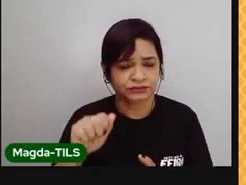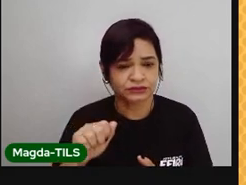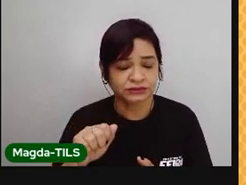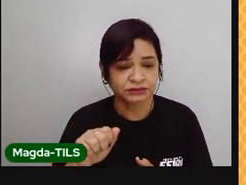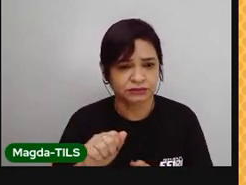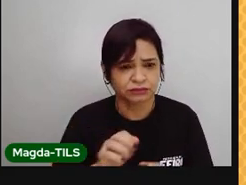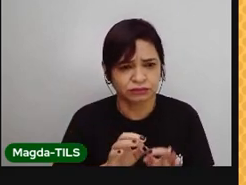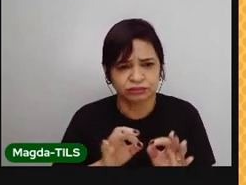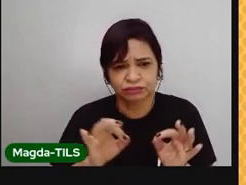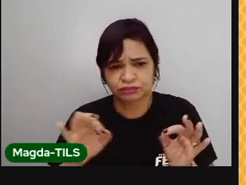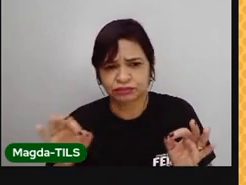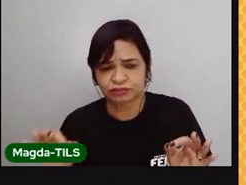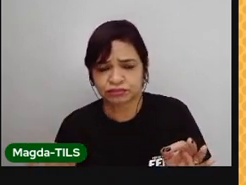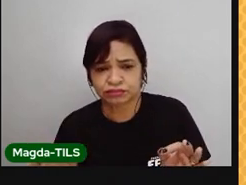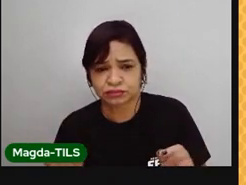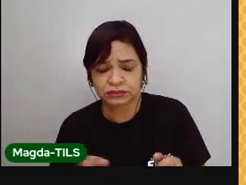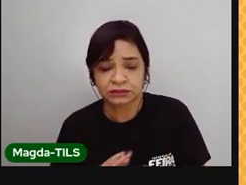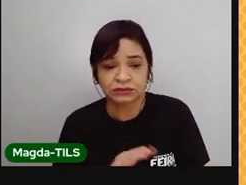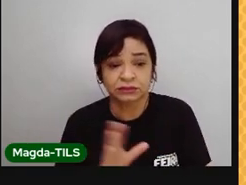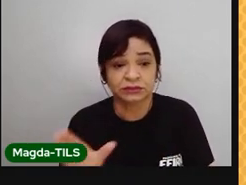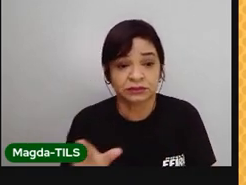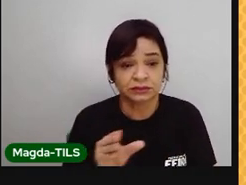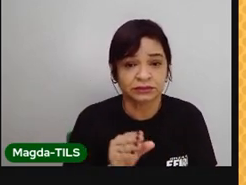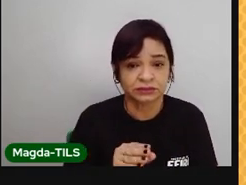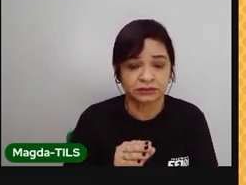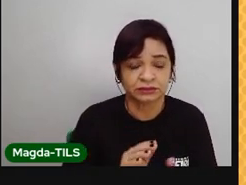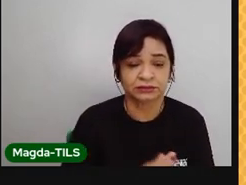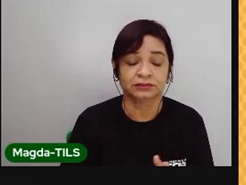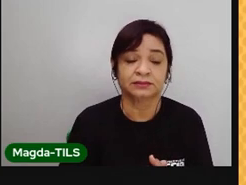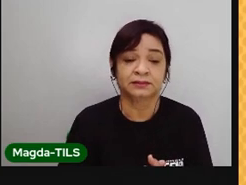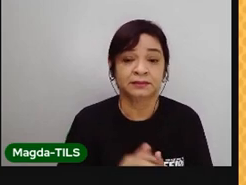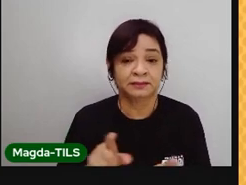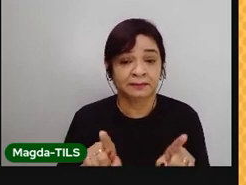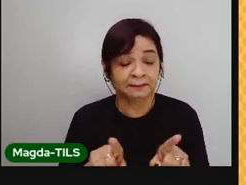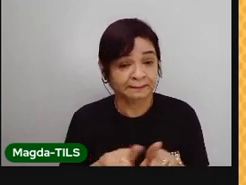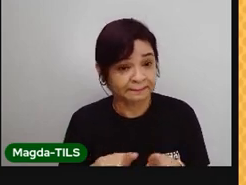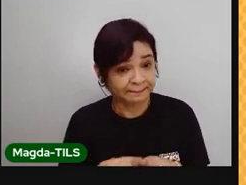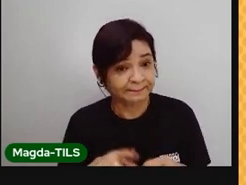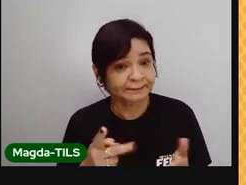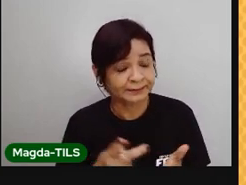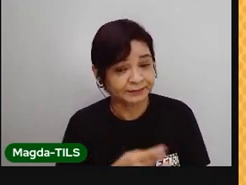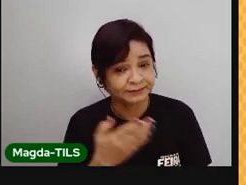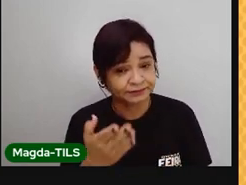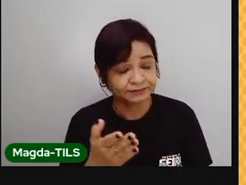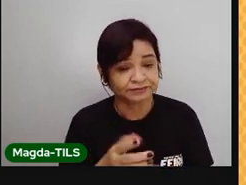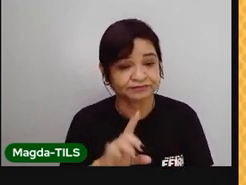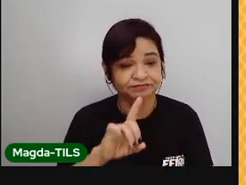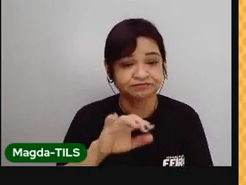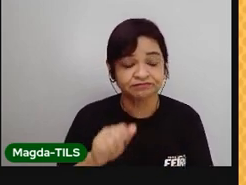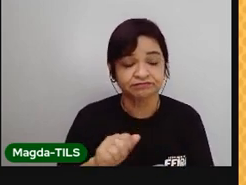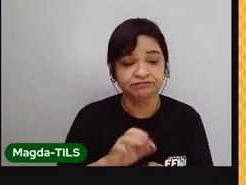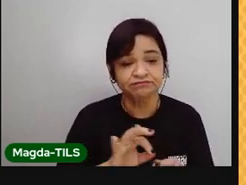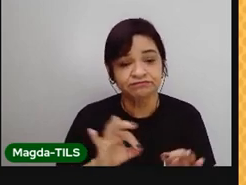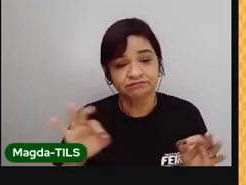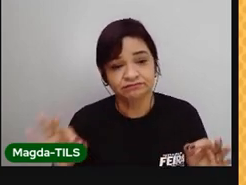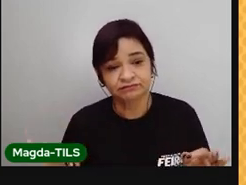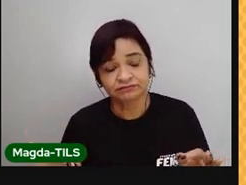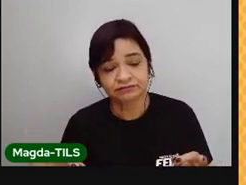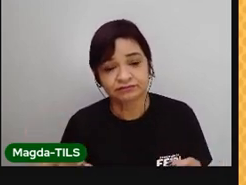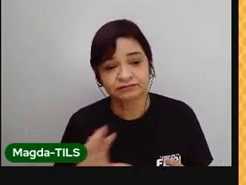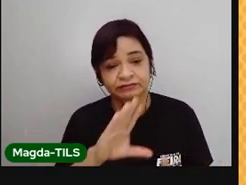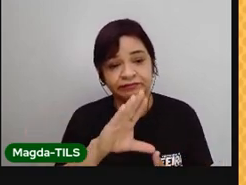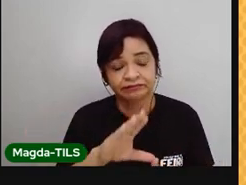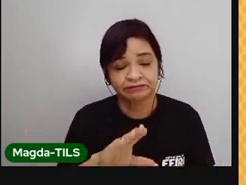curtas. O mesmo vai acontecer aqui, no hemisfério norte, com verão, dia mais longo, e no hemisfério sul, com